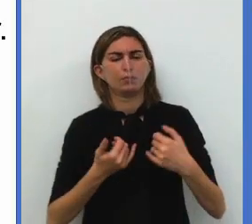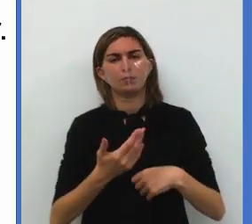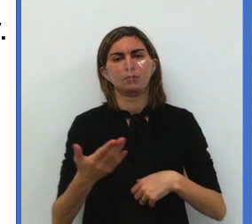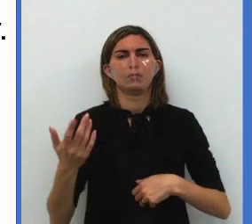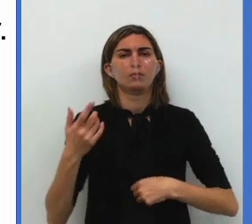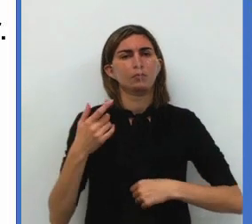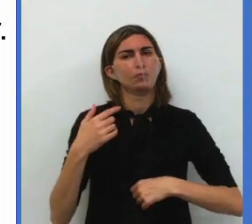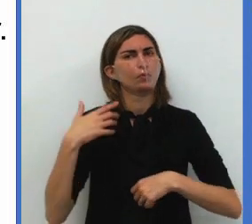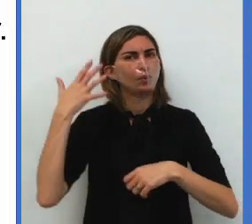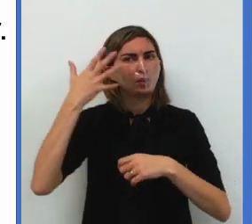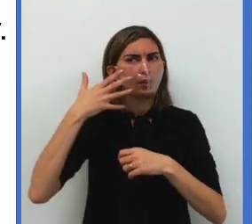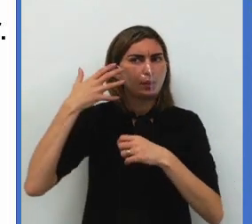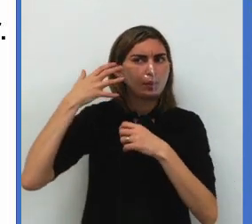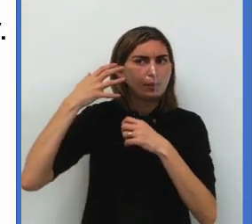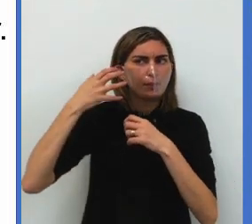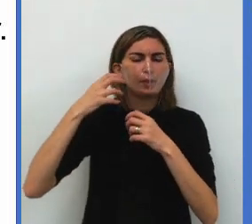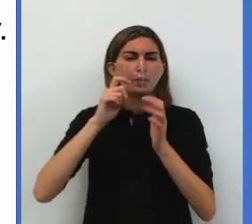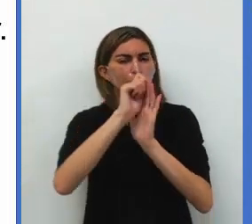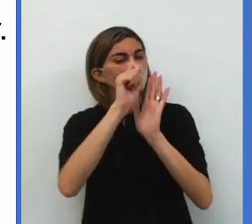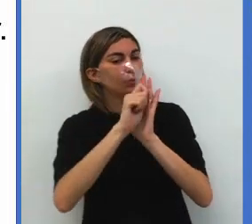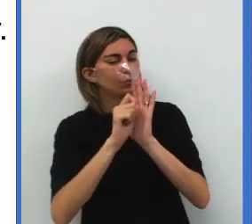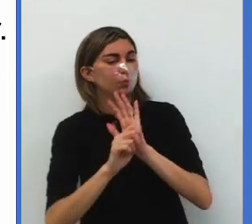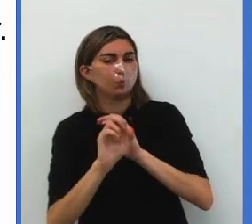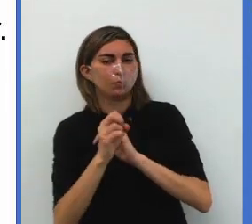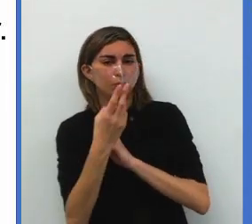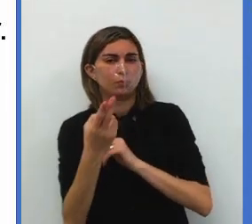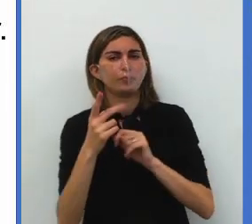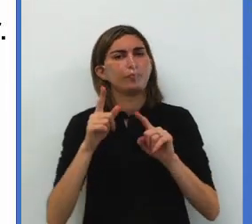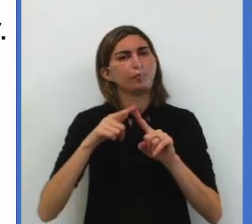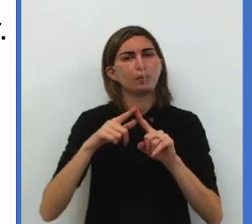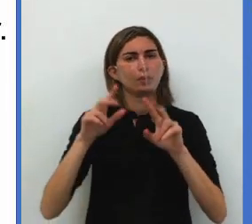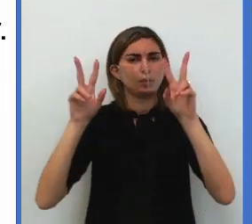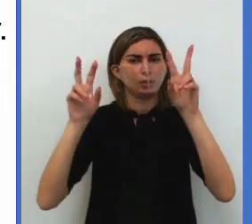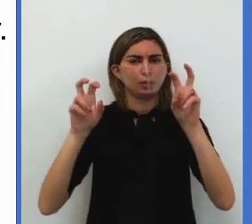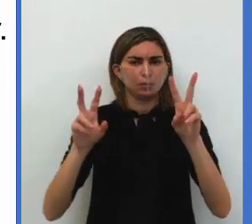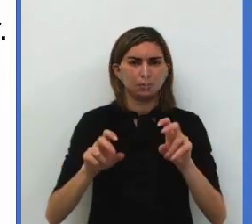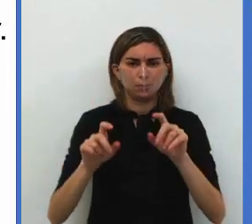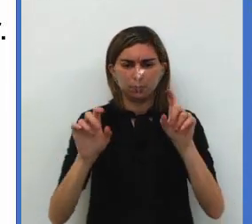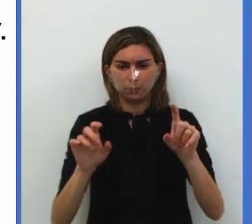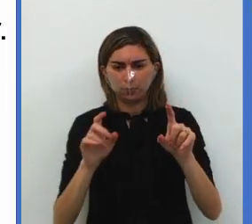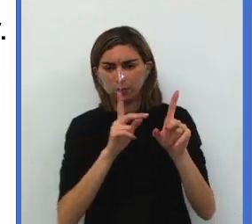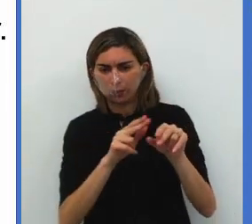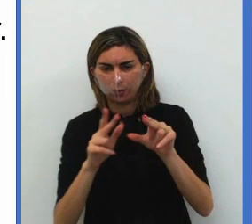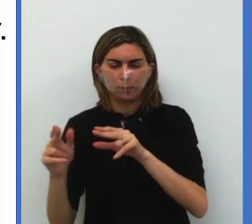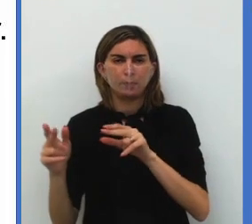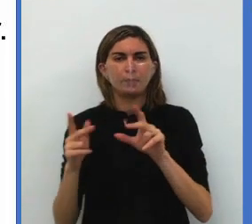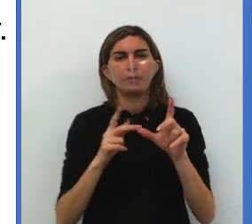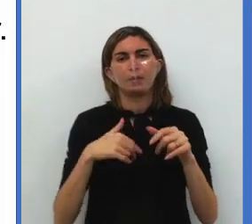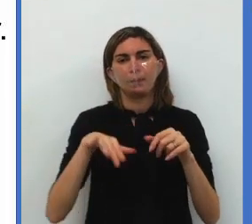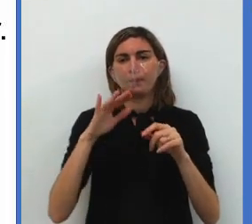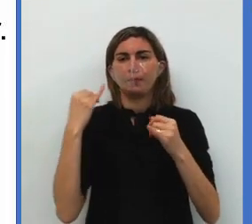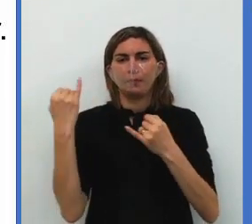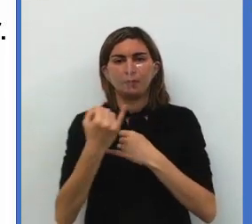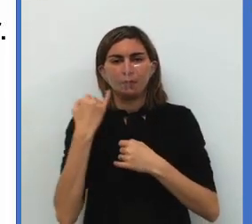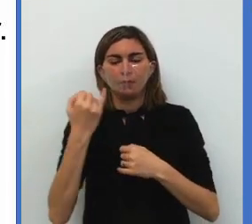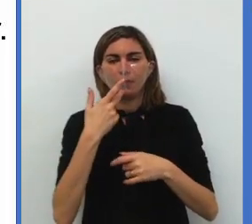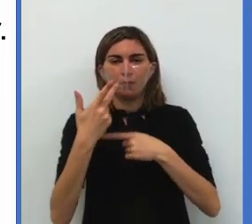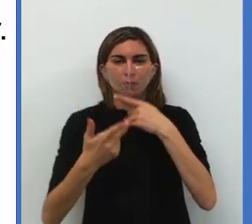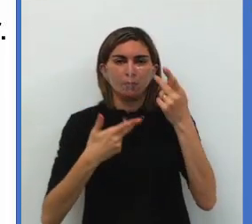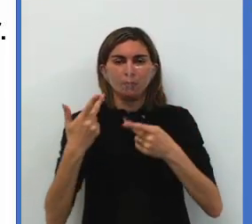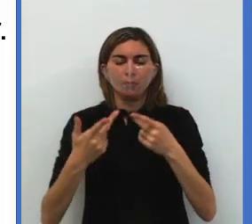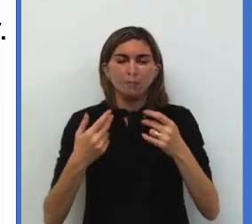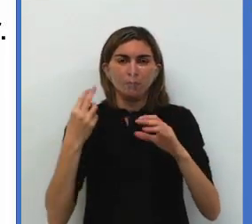informação? Você pode gravar ou anotar tudo e edite o conteúdo, escolhendo o que de mais importante foi dito na